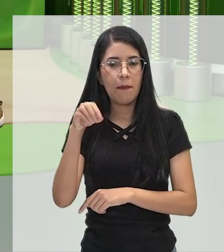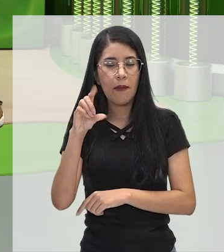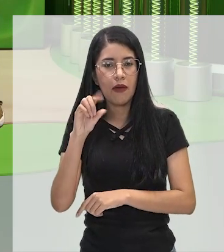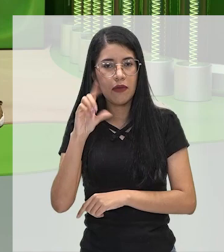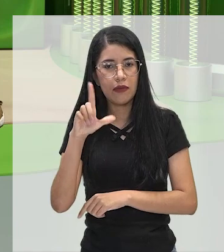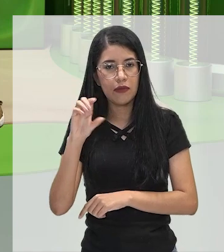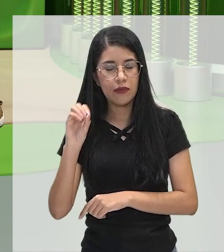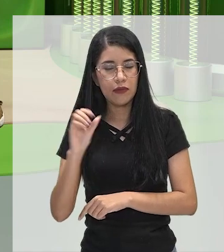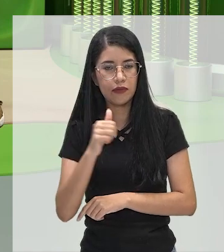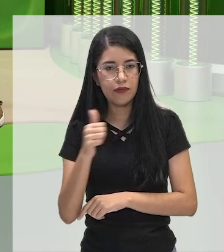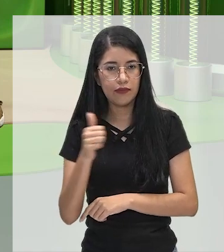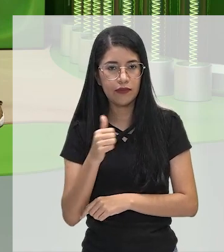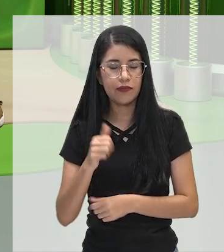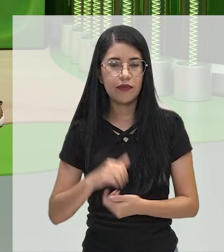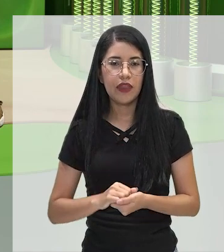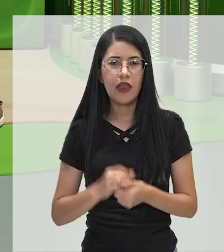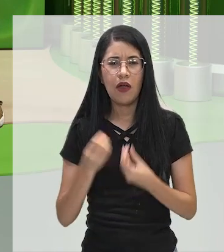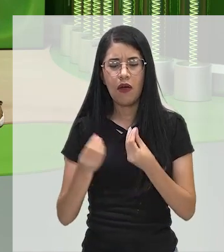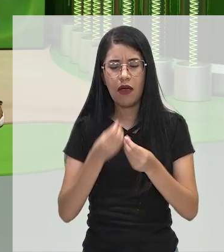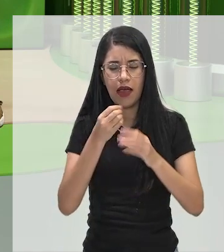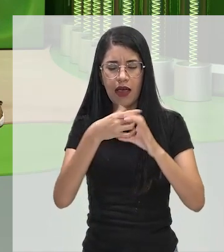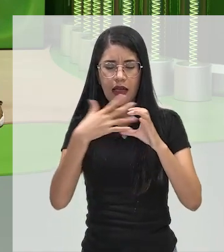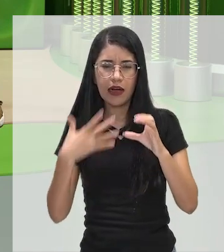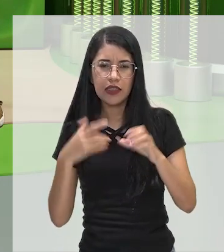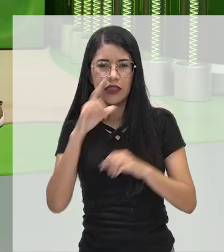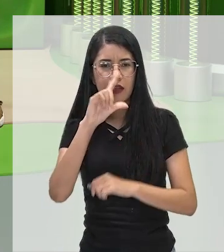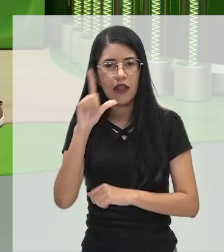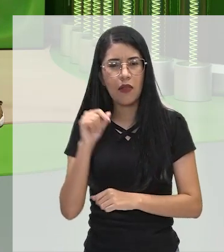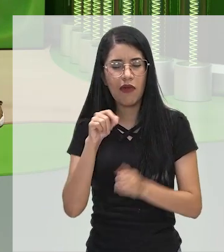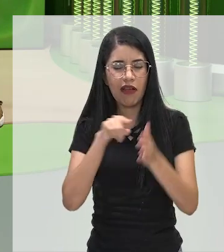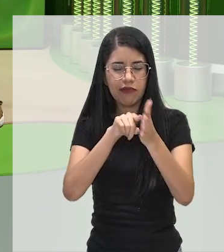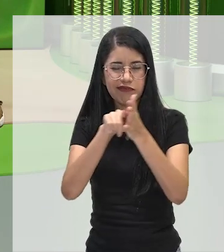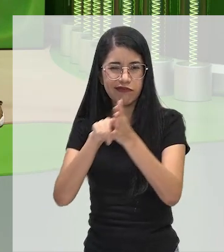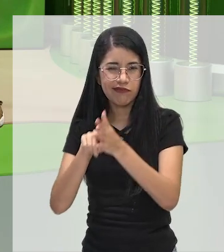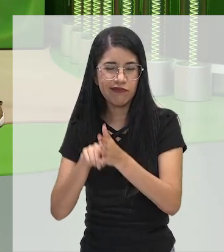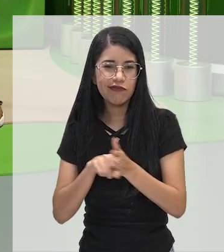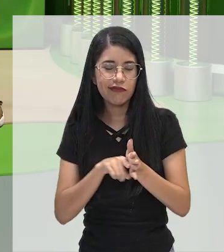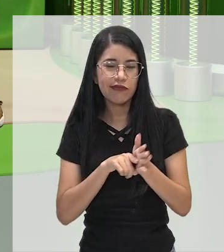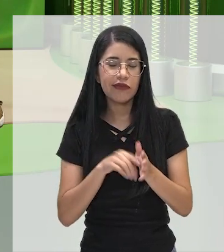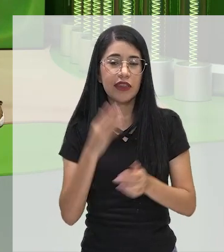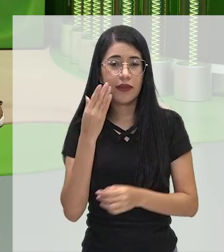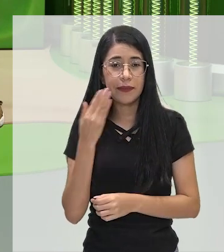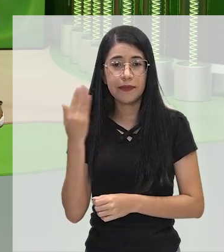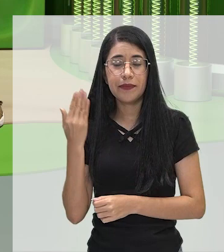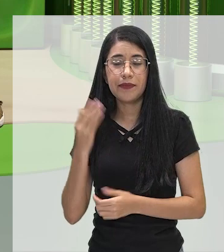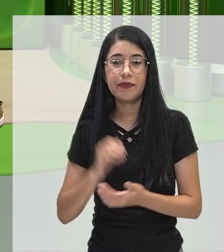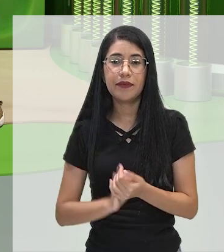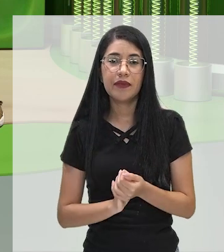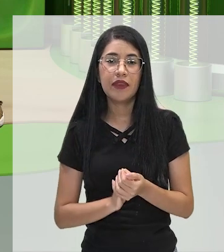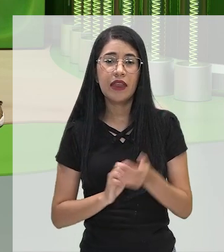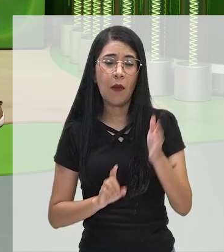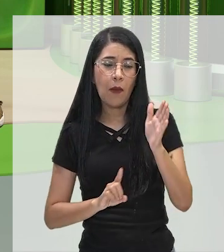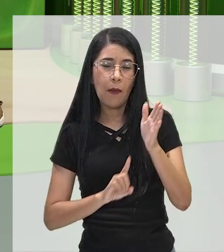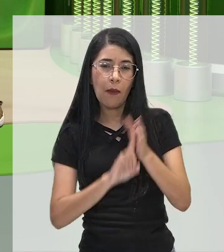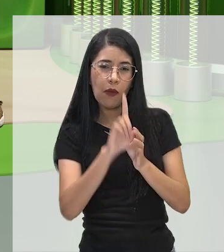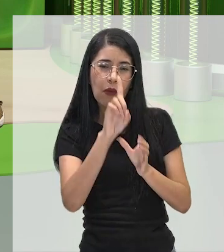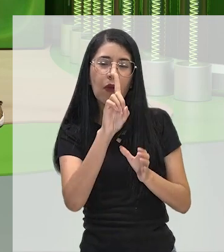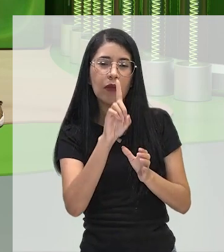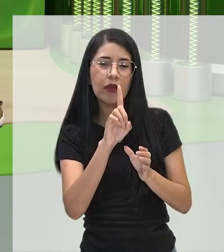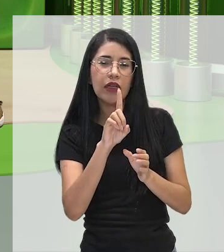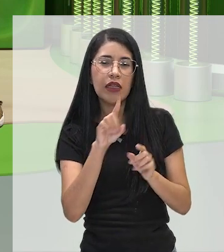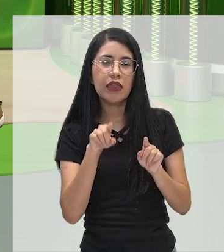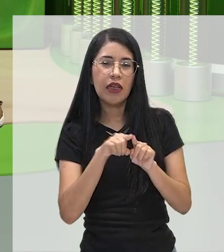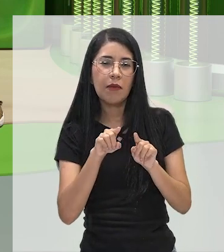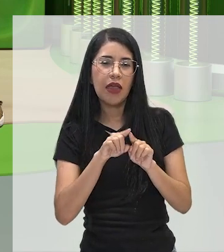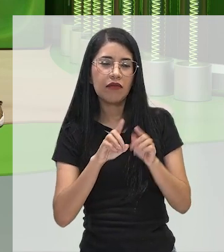das características e da superfície lunar. Então a gente vê, ó, aqui nós temos a nave, né, o instrumento de observação